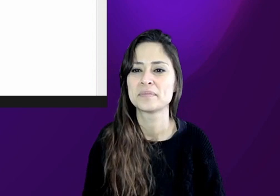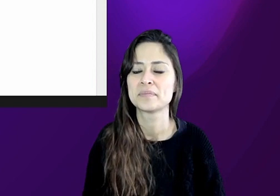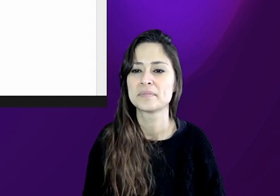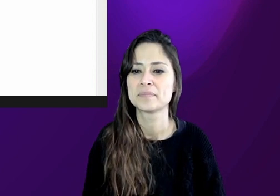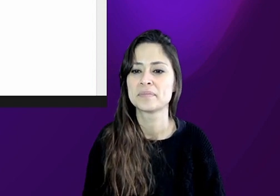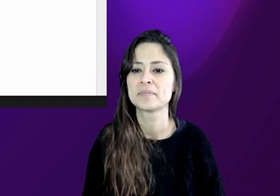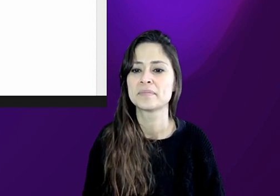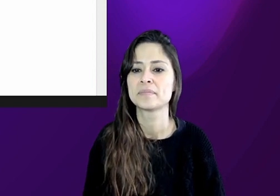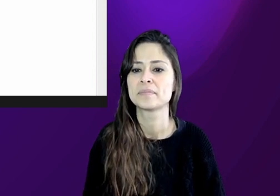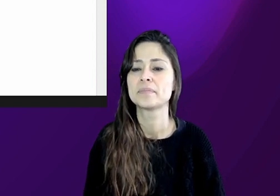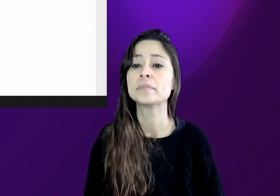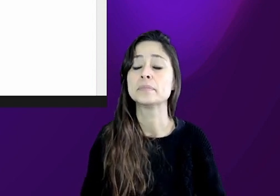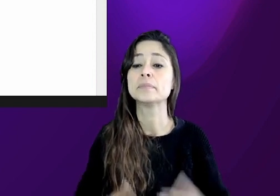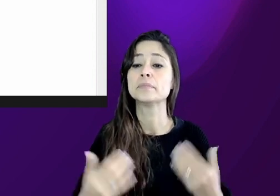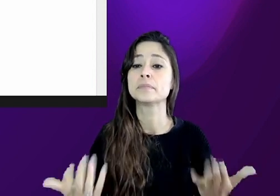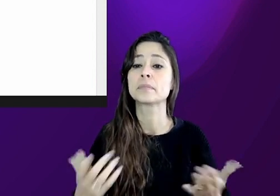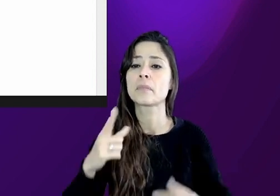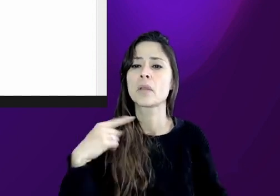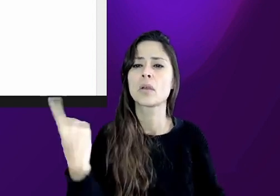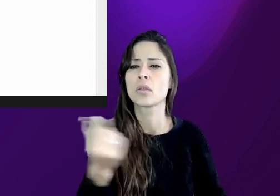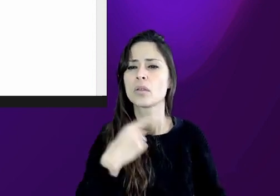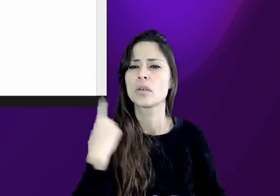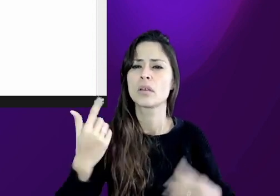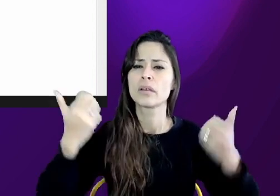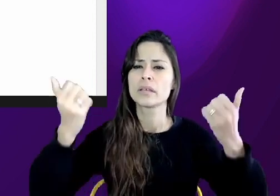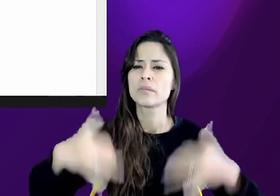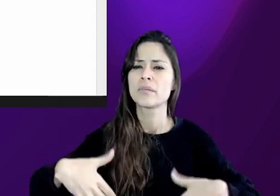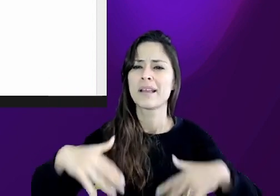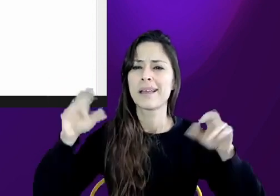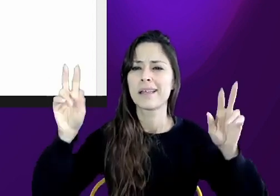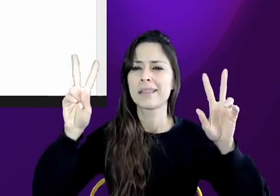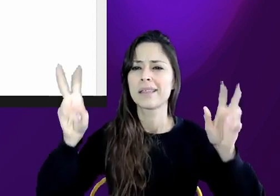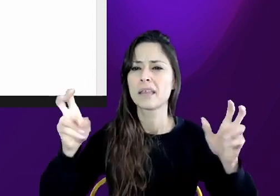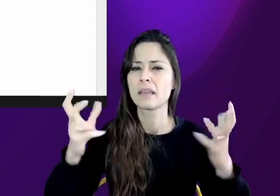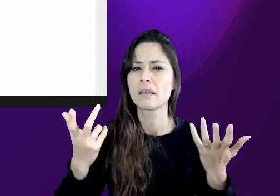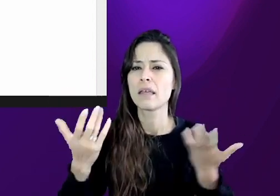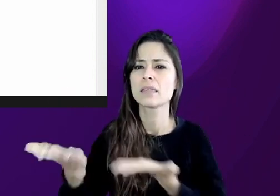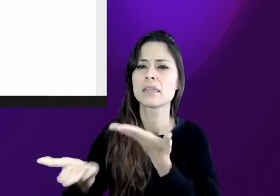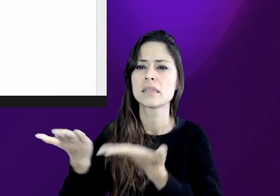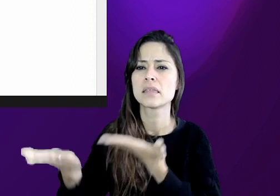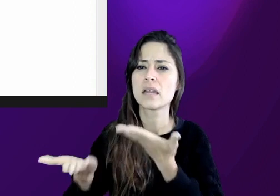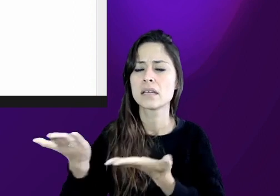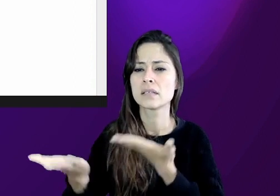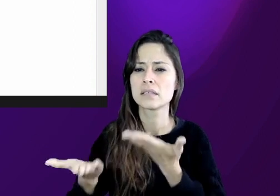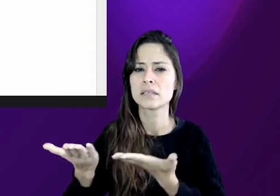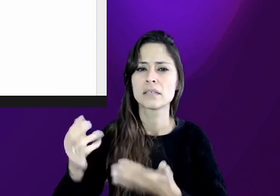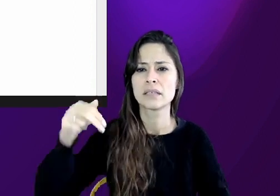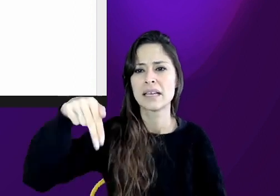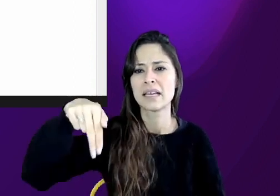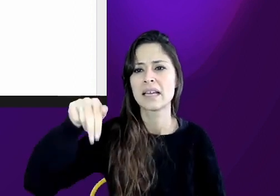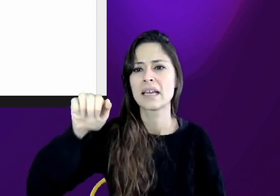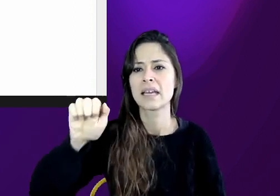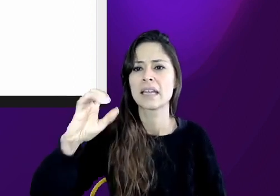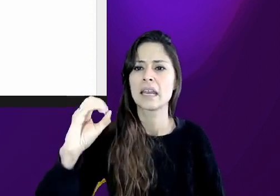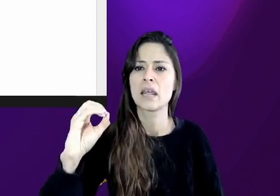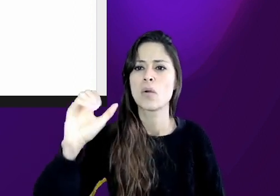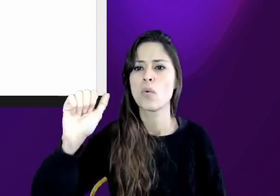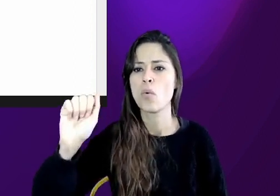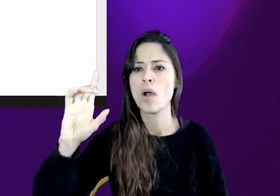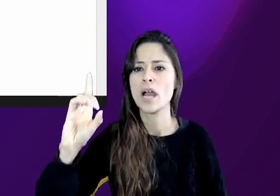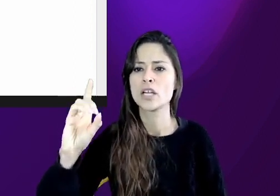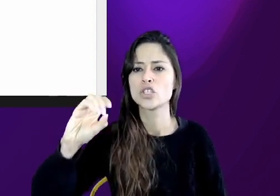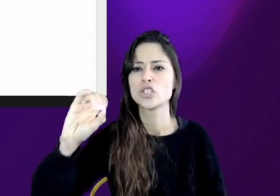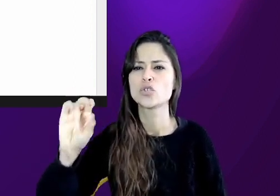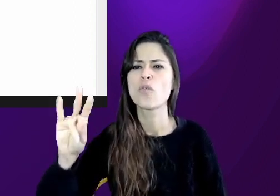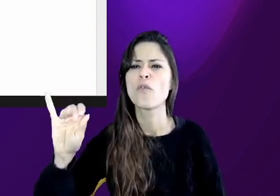Então, na verdade, quando a gente está falando de tratamento neoadjuvante, a gente está falando quando a gente fala